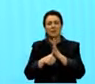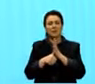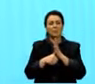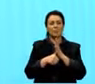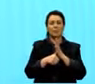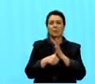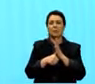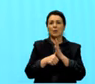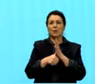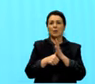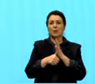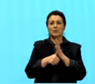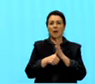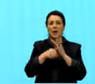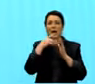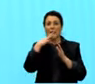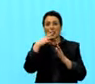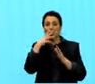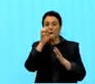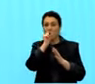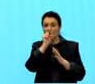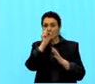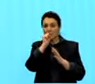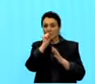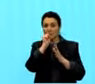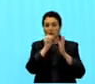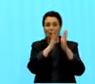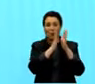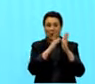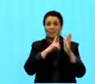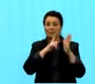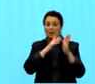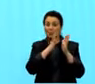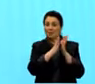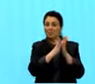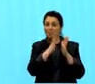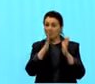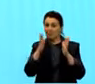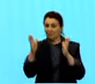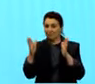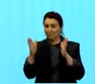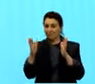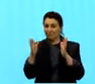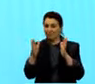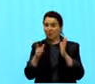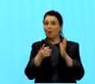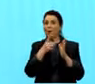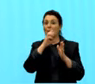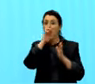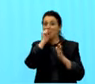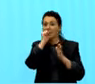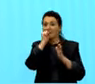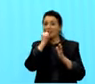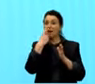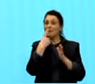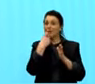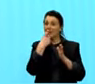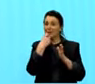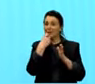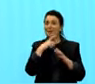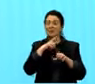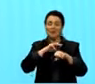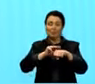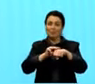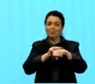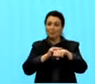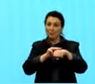a parte laranja, o ectoderma, e a parte vermelho, o endoderma. E aqui a parte marrom, né,